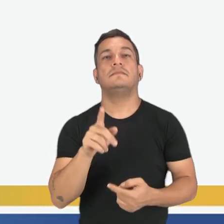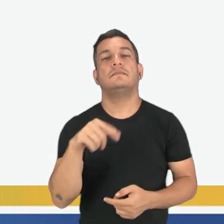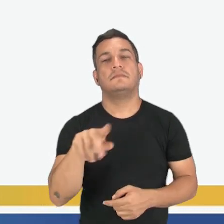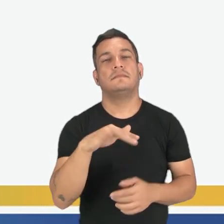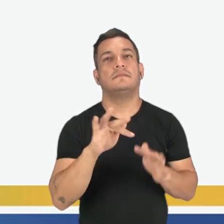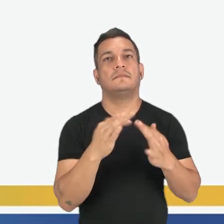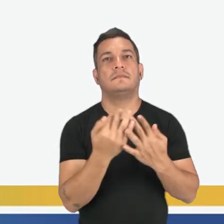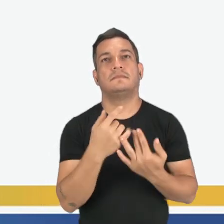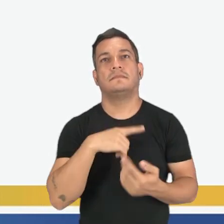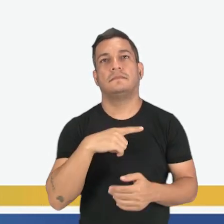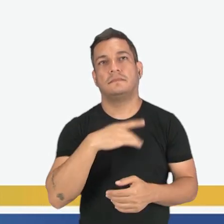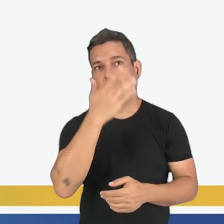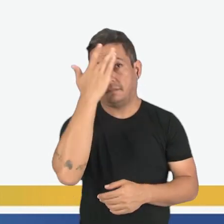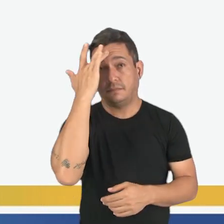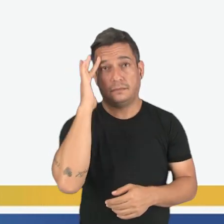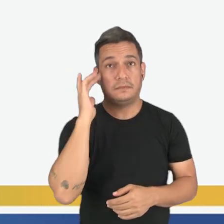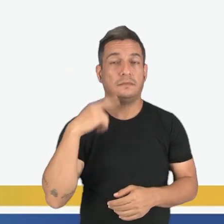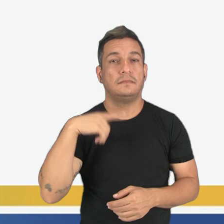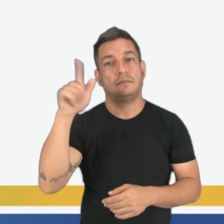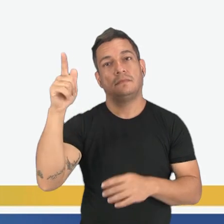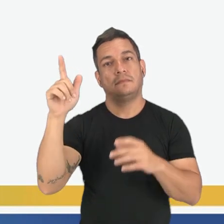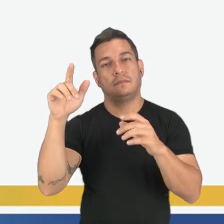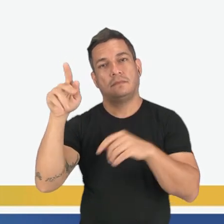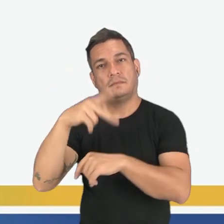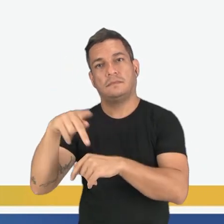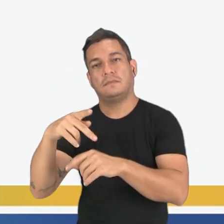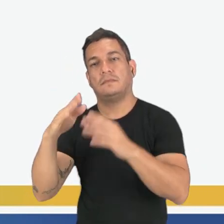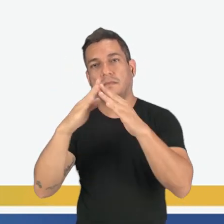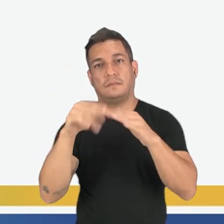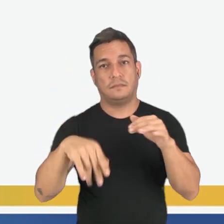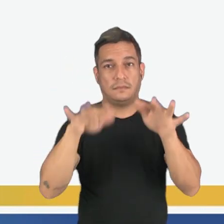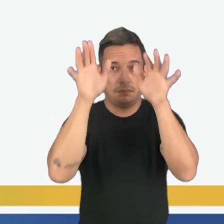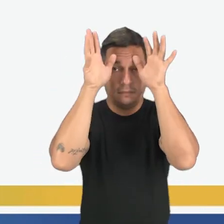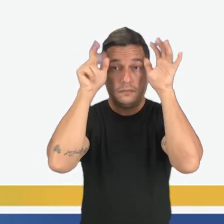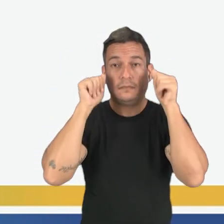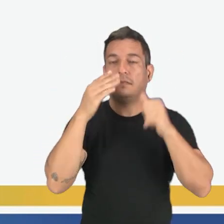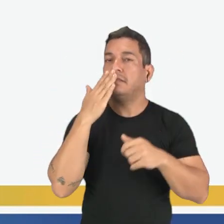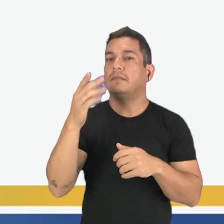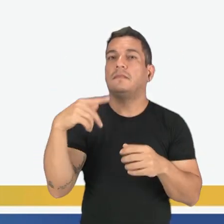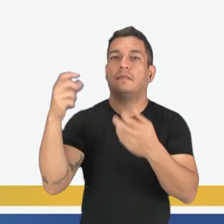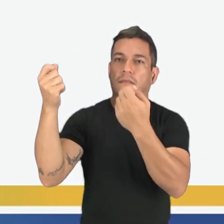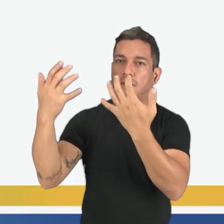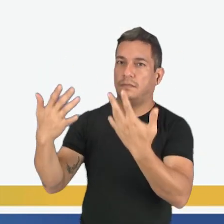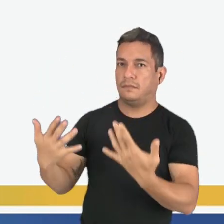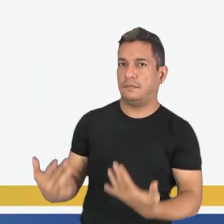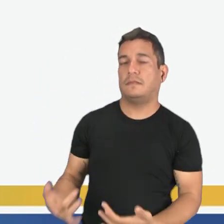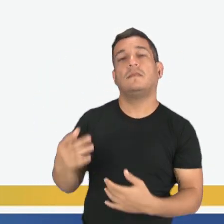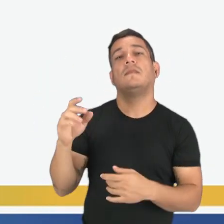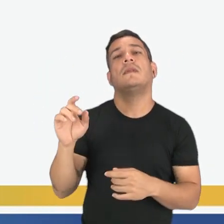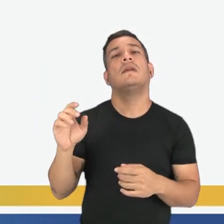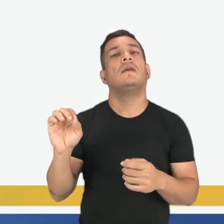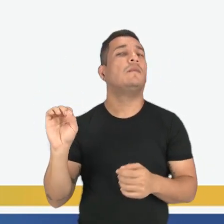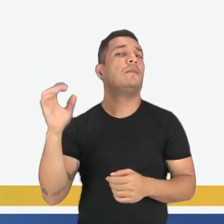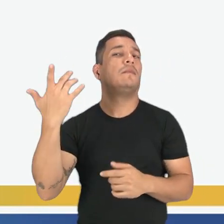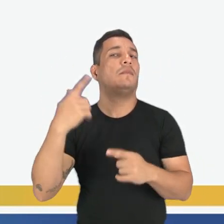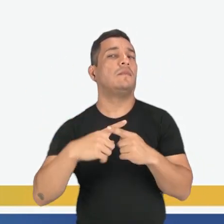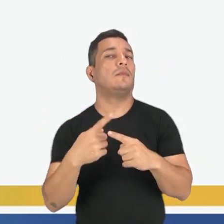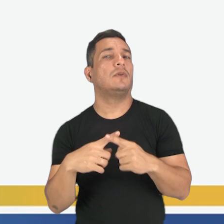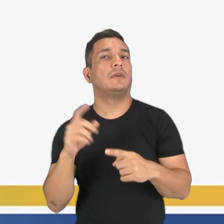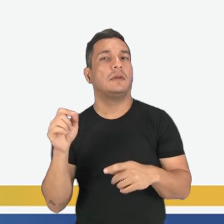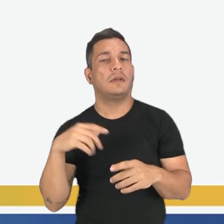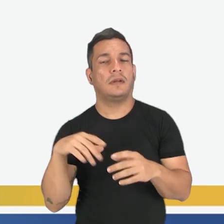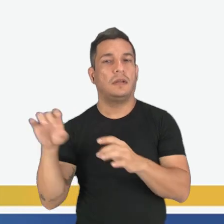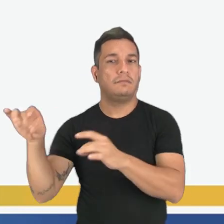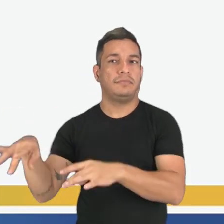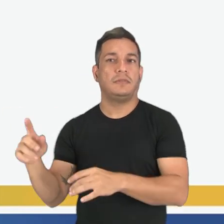na sua família tem alguma pessoa que veio de outro país para morar no Acre, peça que ela lhe conte os motivos de ter deixado seu lugar de origem